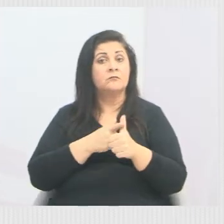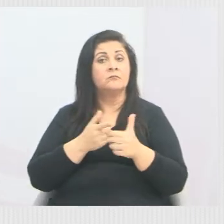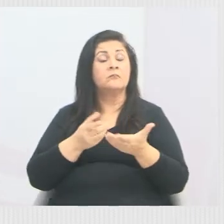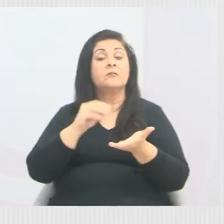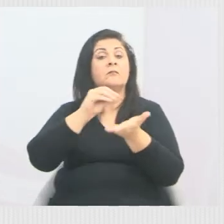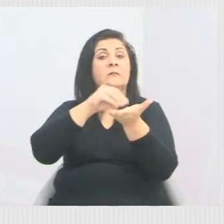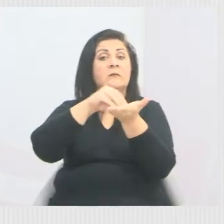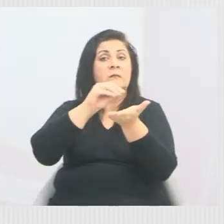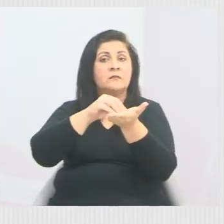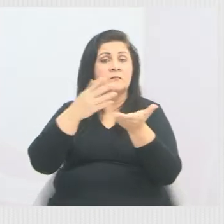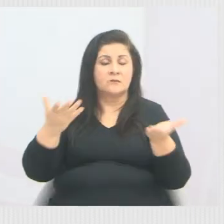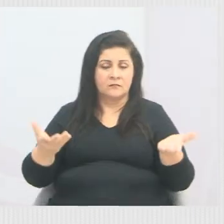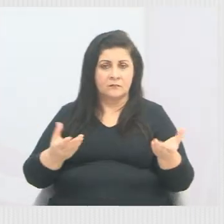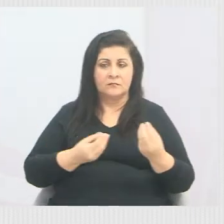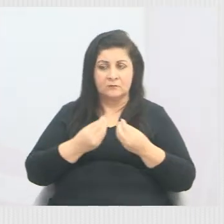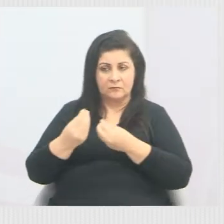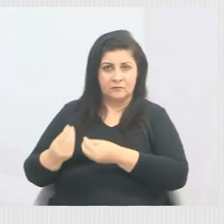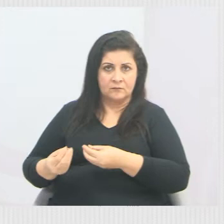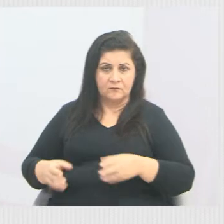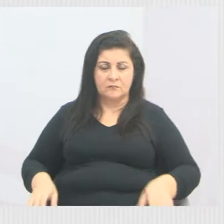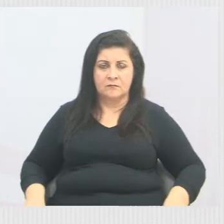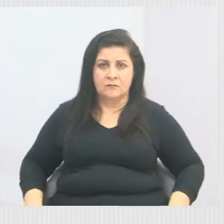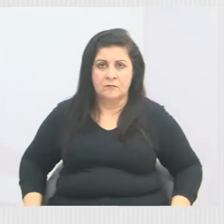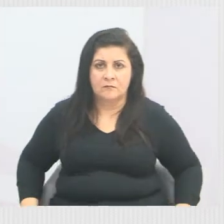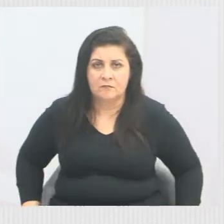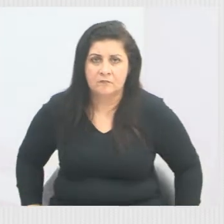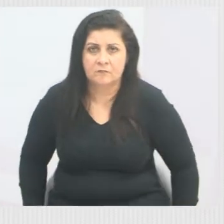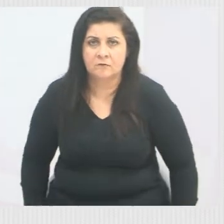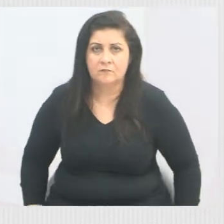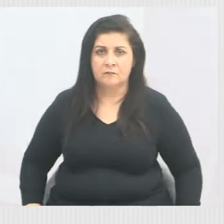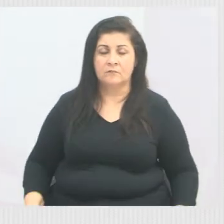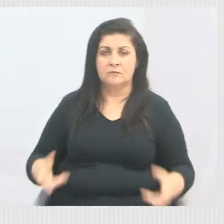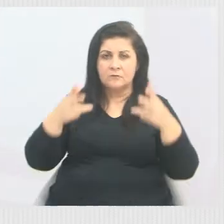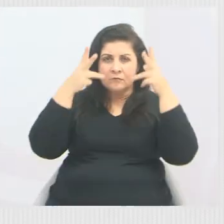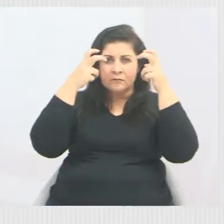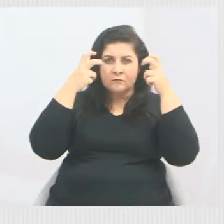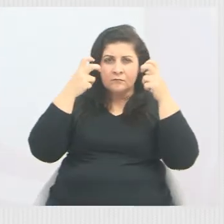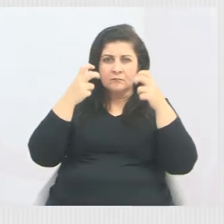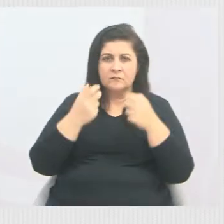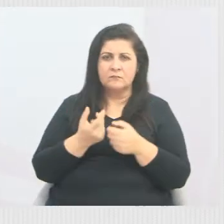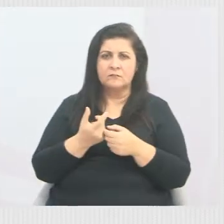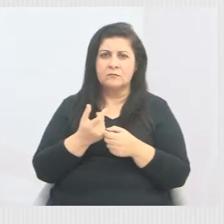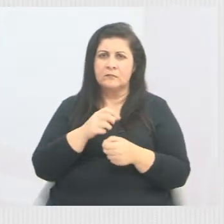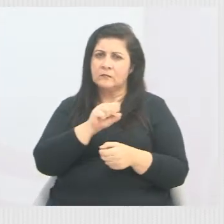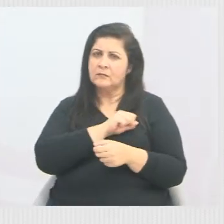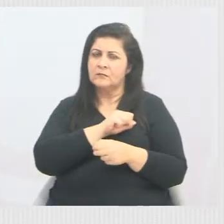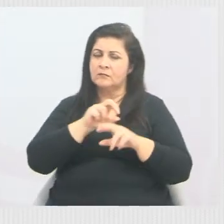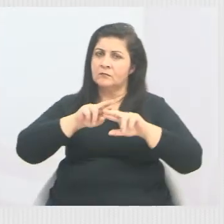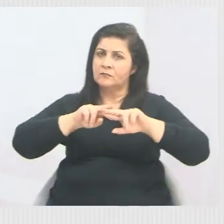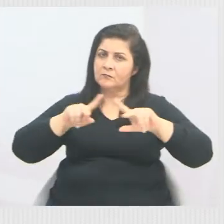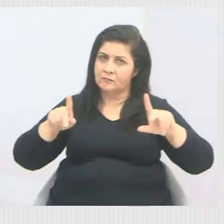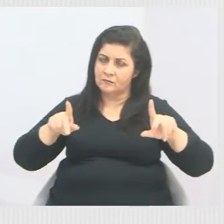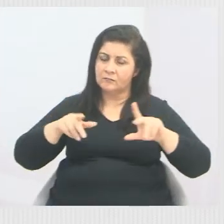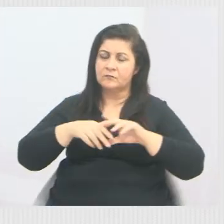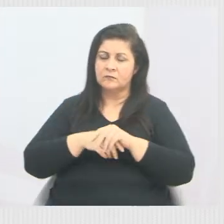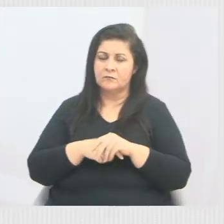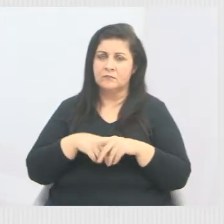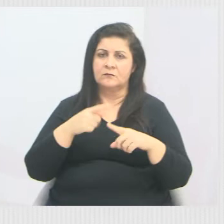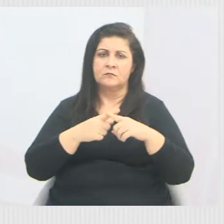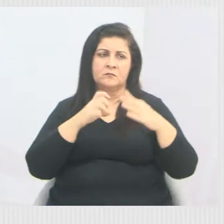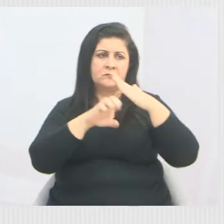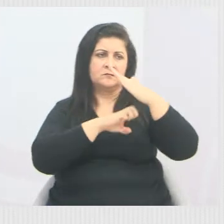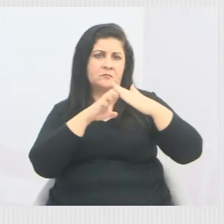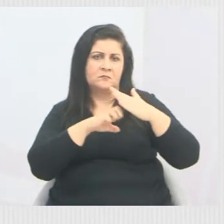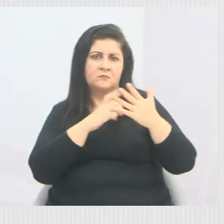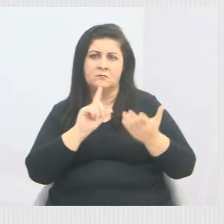ser executado neste ano. Então, aqui vocês vão perceber que vão ter valores um pouco discrepantes, porque ainda as empresas, né, ou